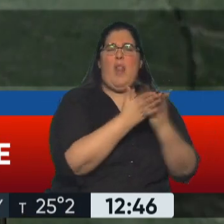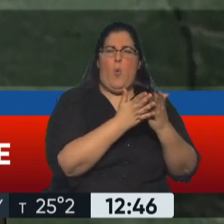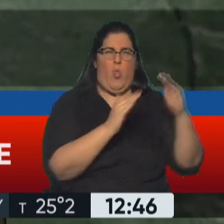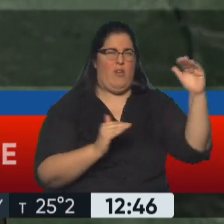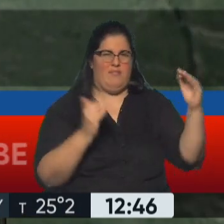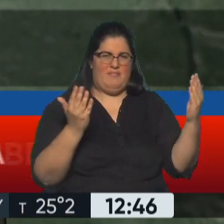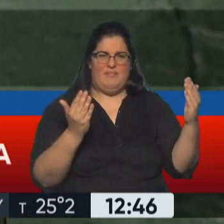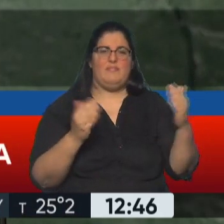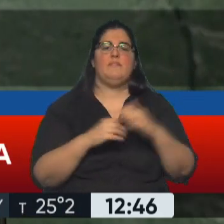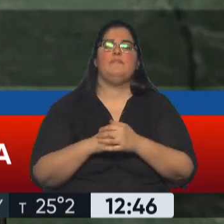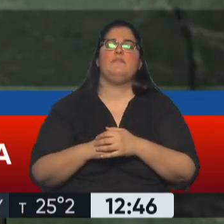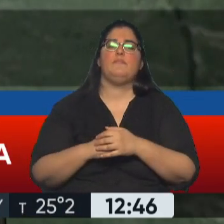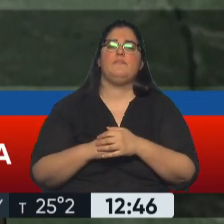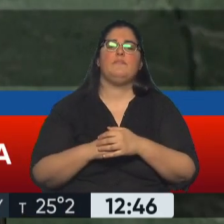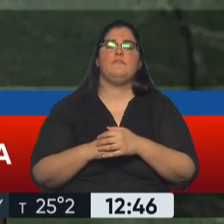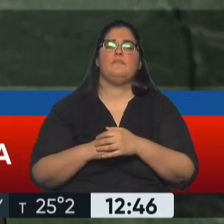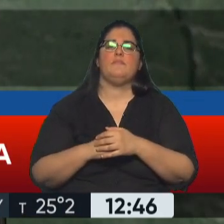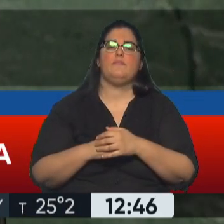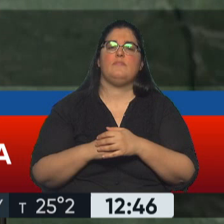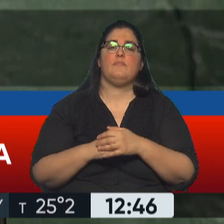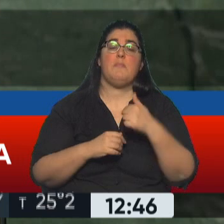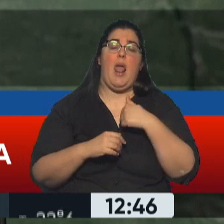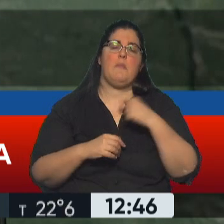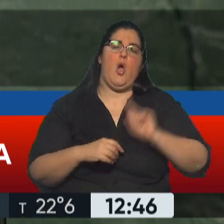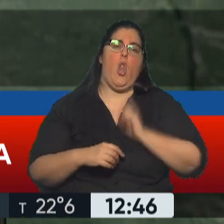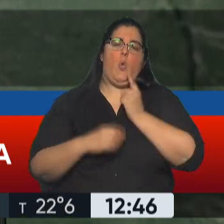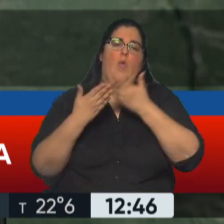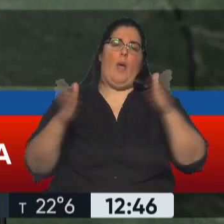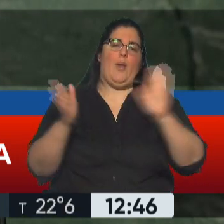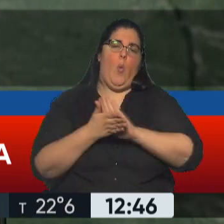É uma honra abrir novamente a Assembleia Geral das Nações Unidas.